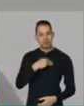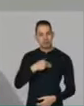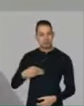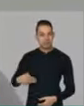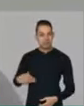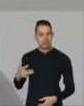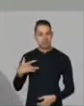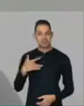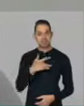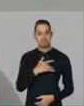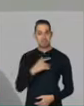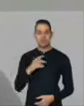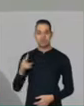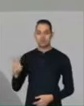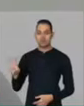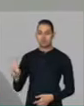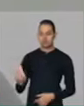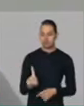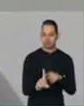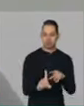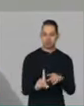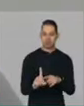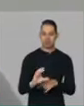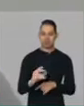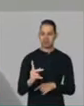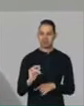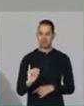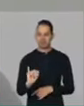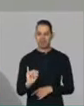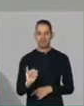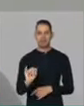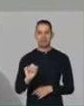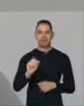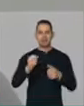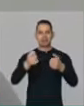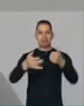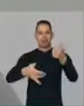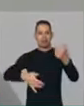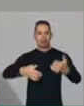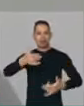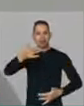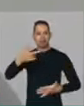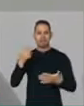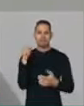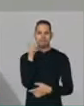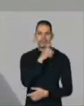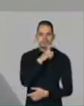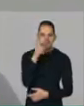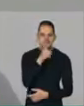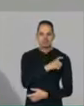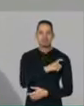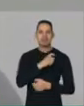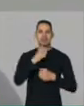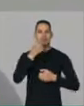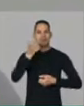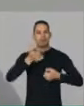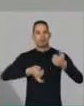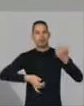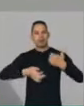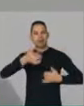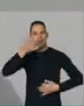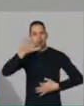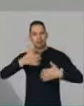CPI e que, sem nenhuma vergonha, fala tantas inverdades, tantas